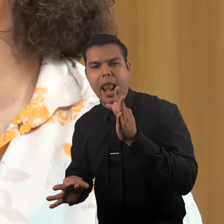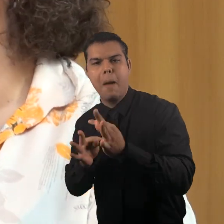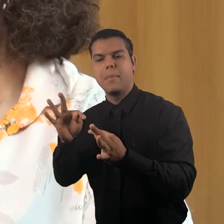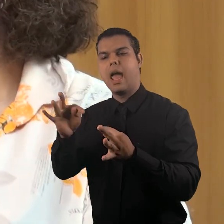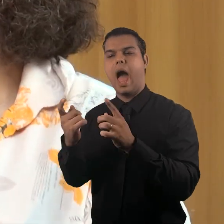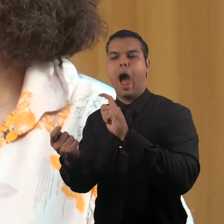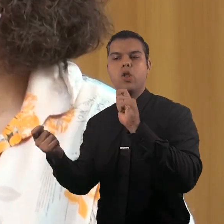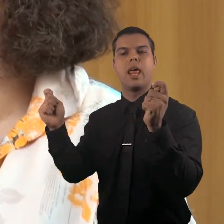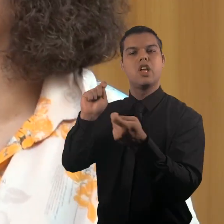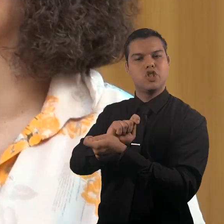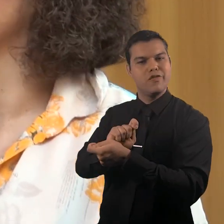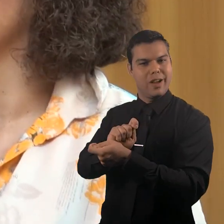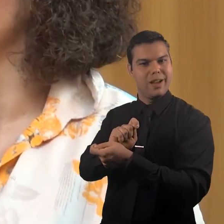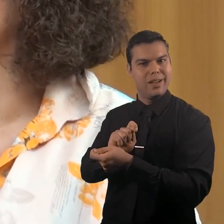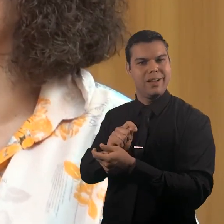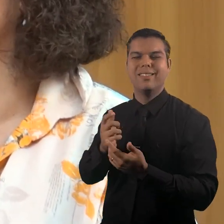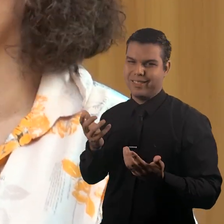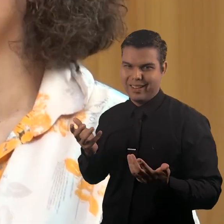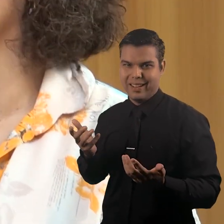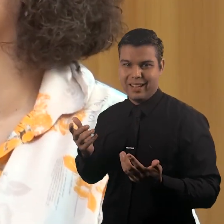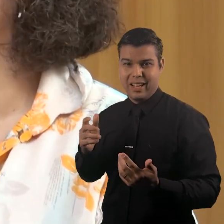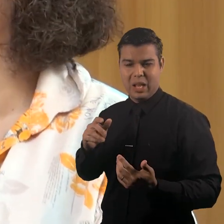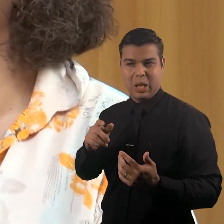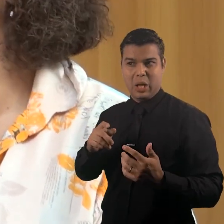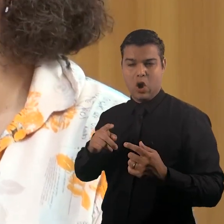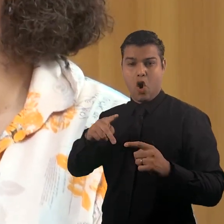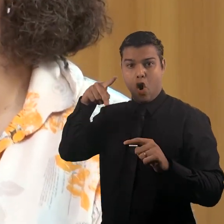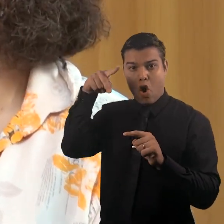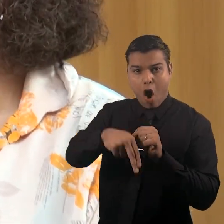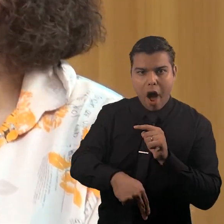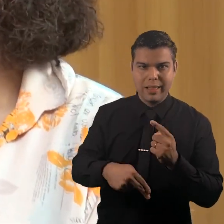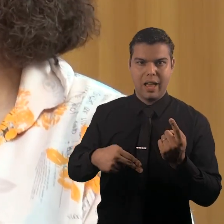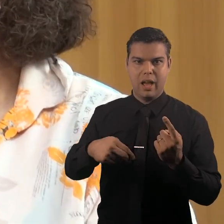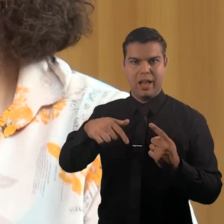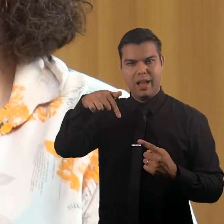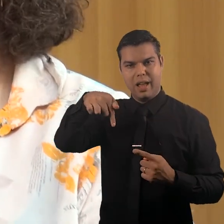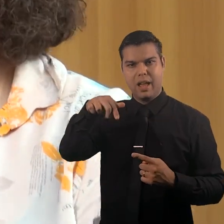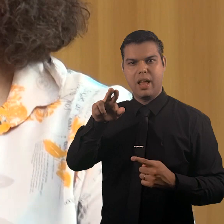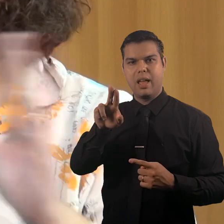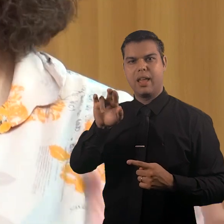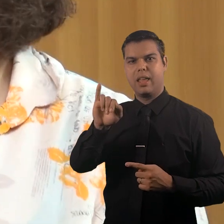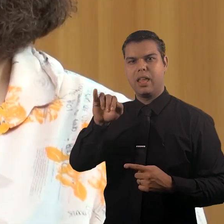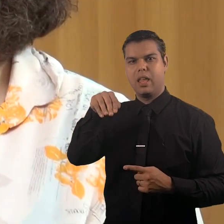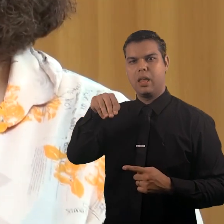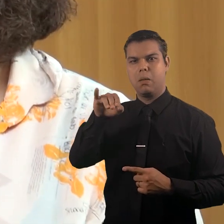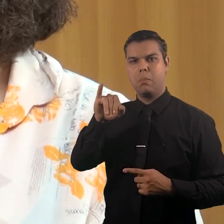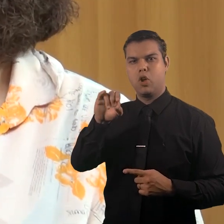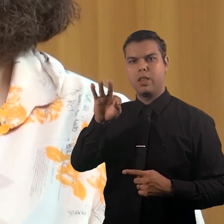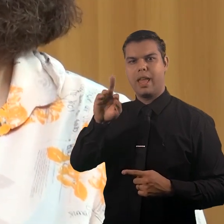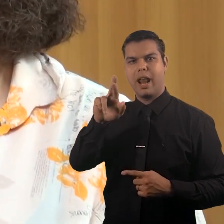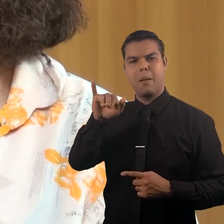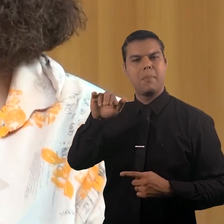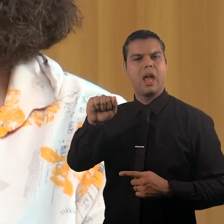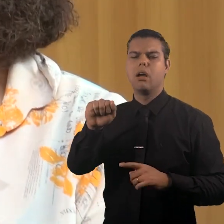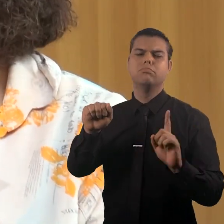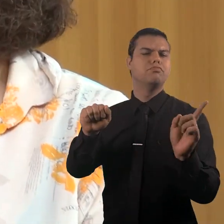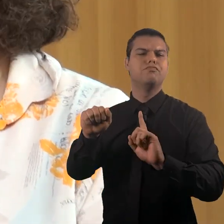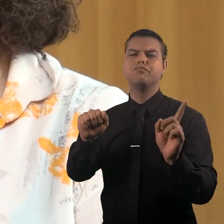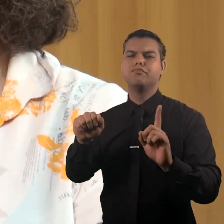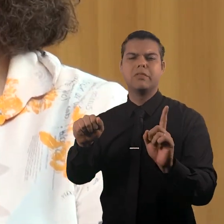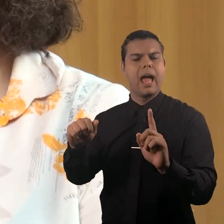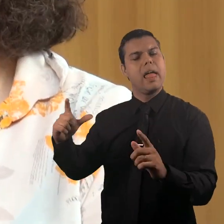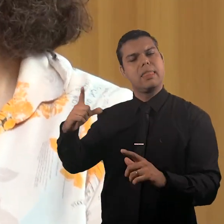SUS, inclusive, algumas terapias alternativas, que não tem absolutamente nada a ver com suspender o tratamento quimioterápico. Mas você já tem